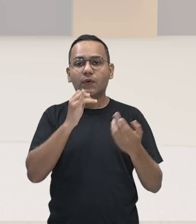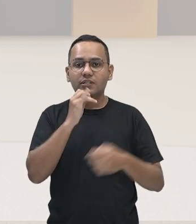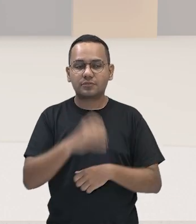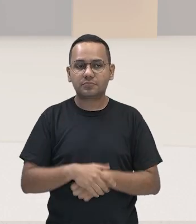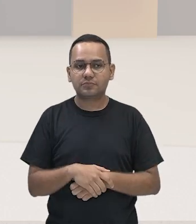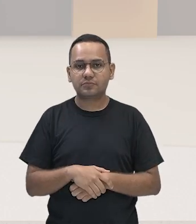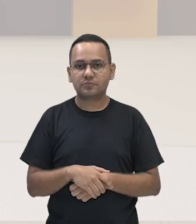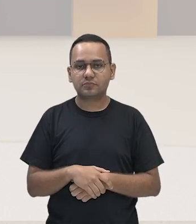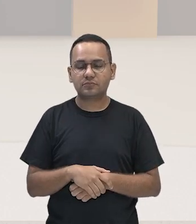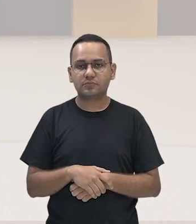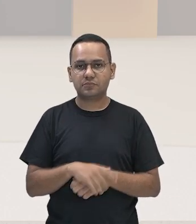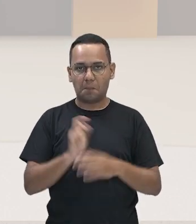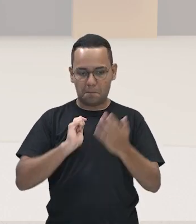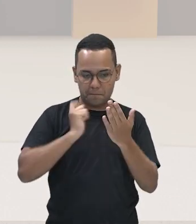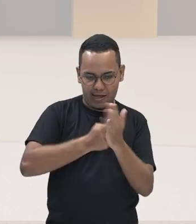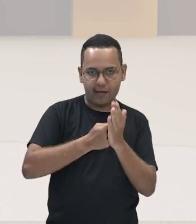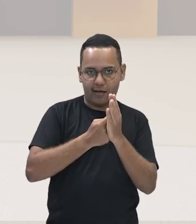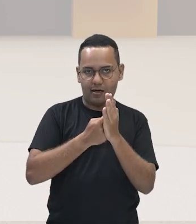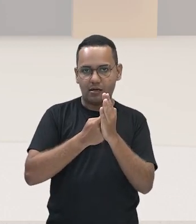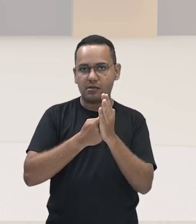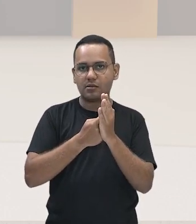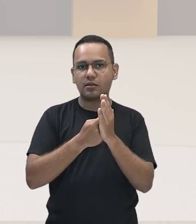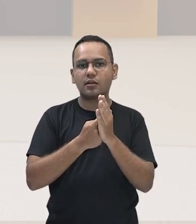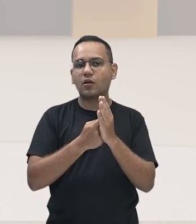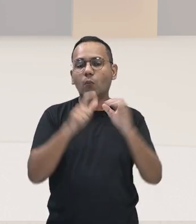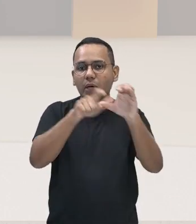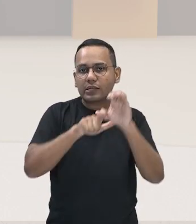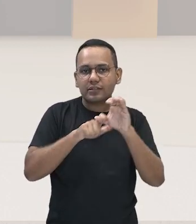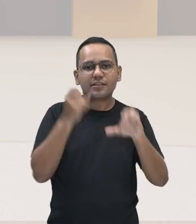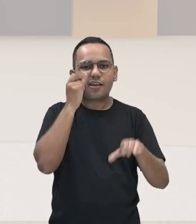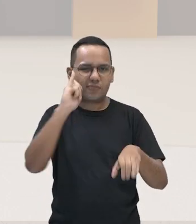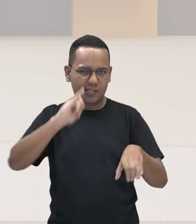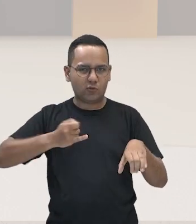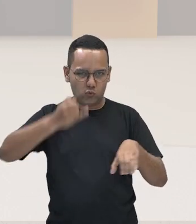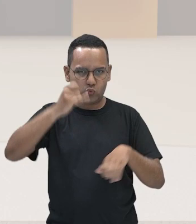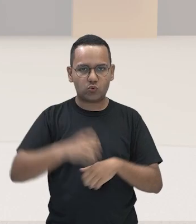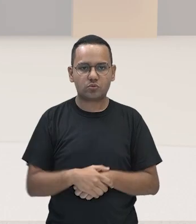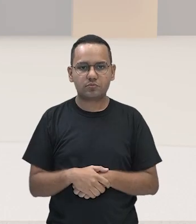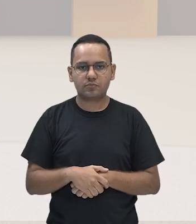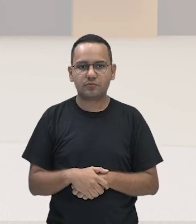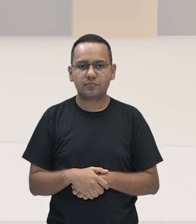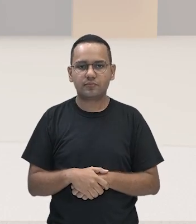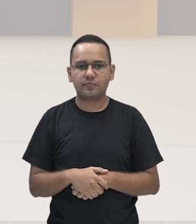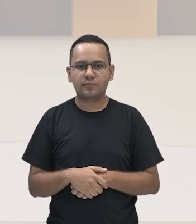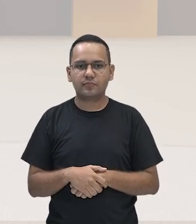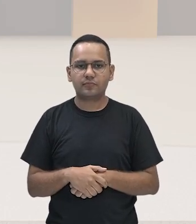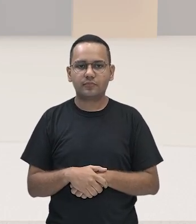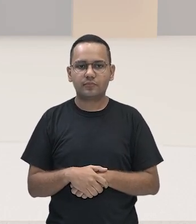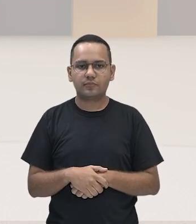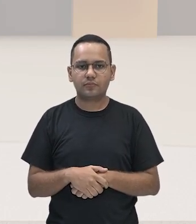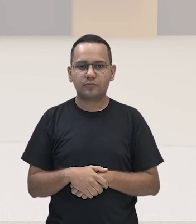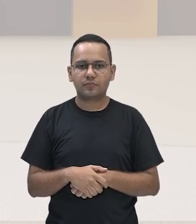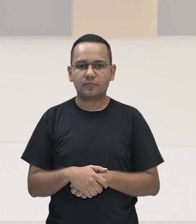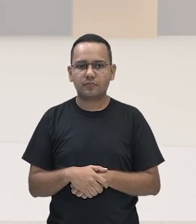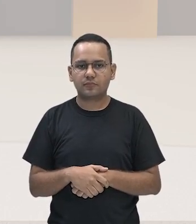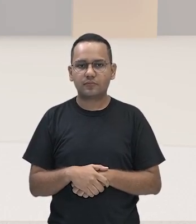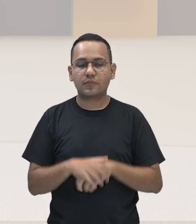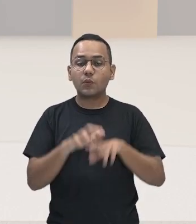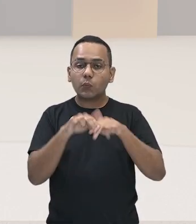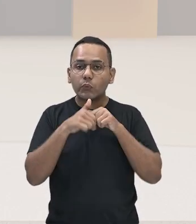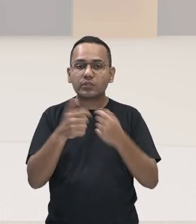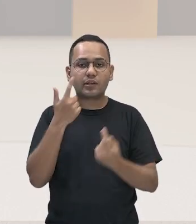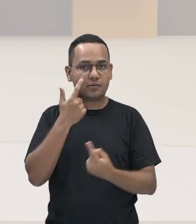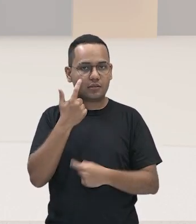né? Como já está prevendo que ele vai ter ali uma grande produção, então seria mais interessante, né, ele conseguir pagar